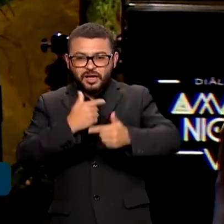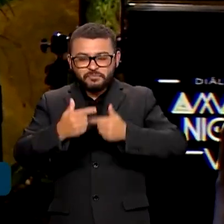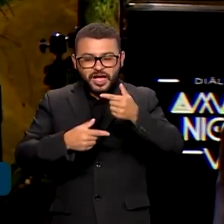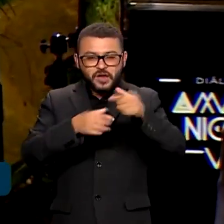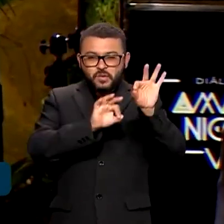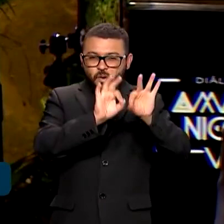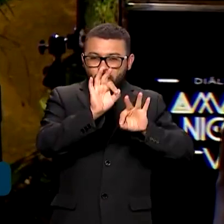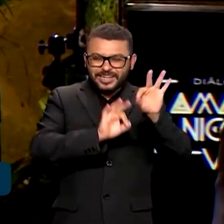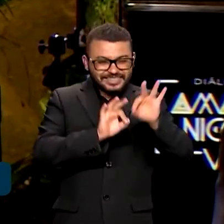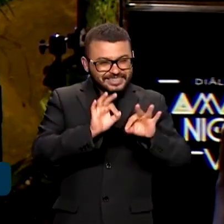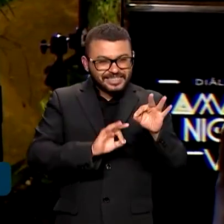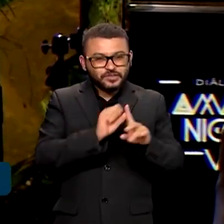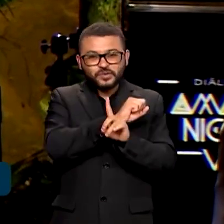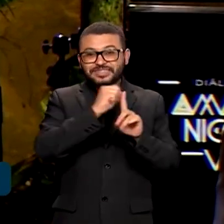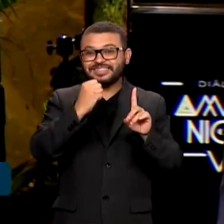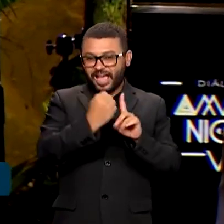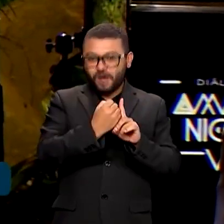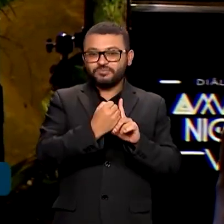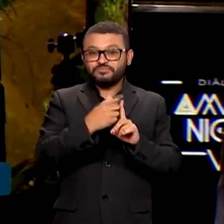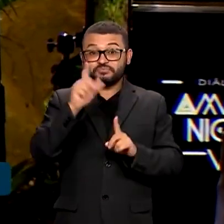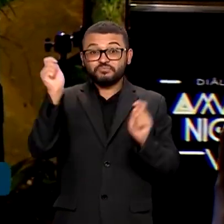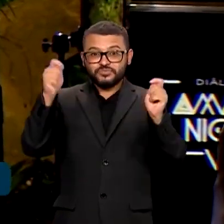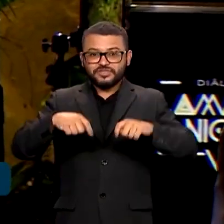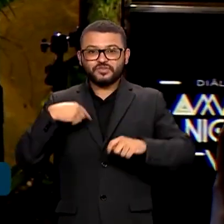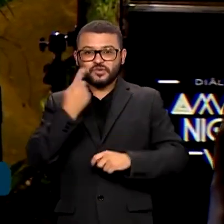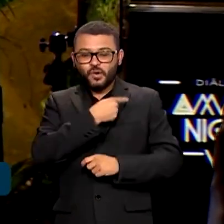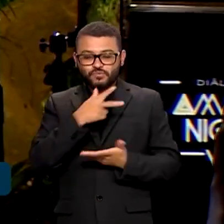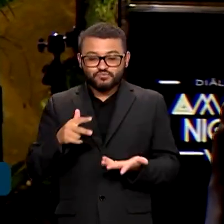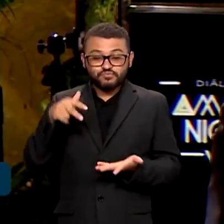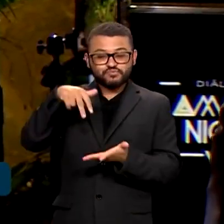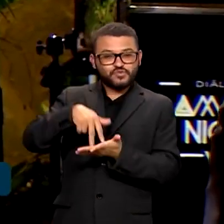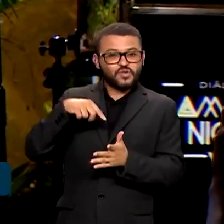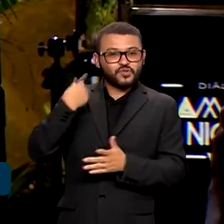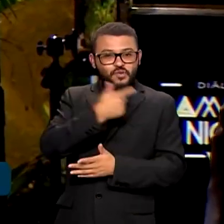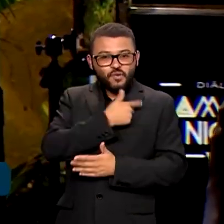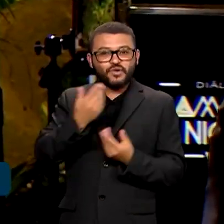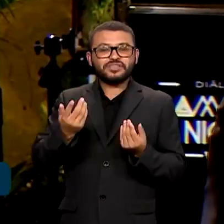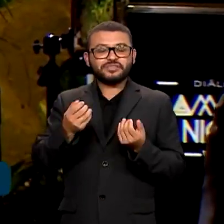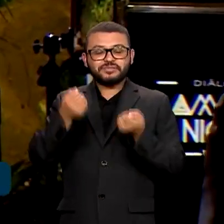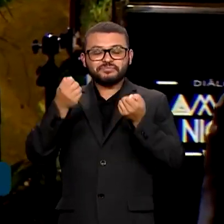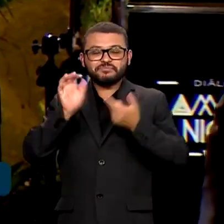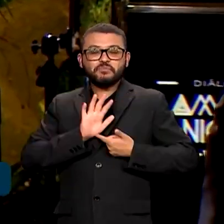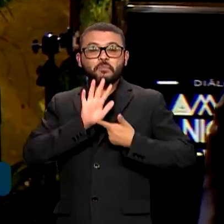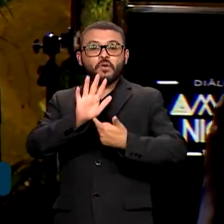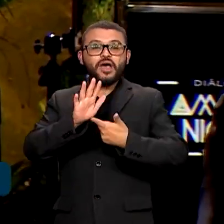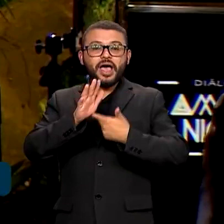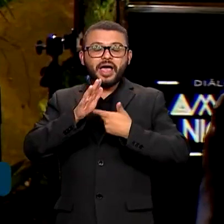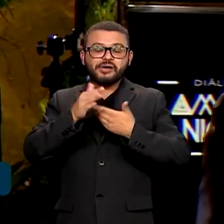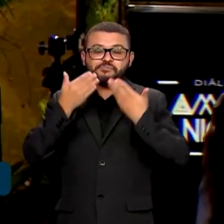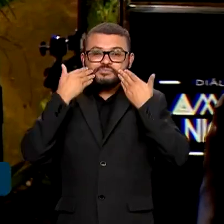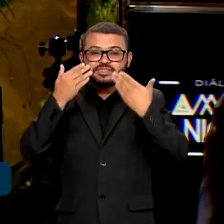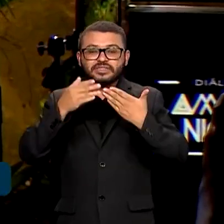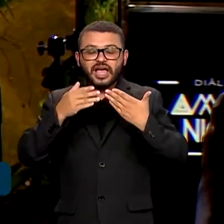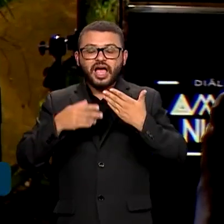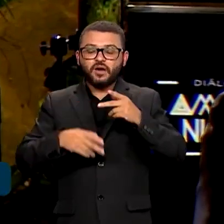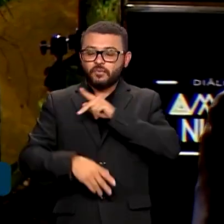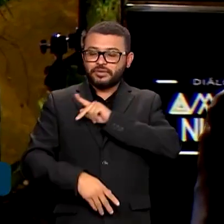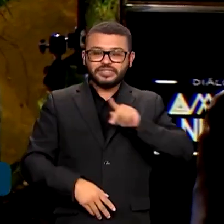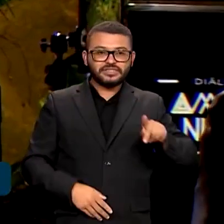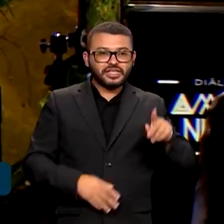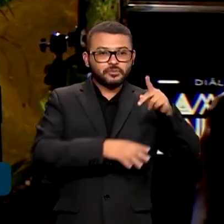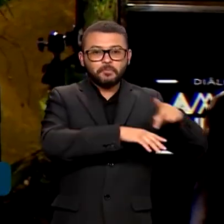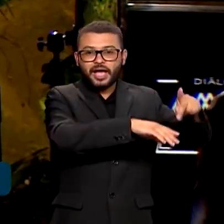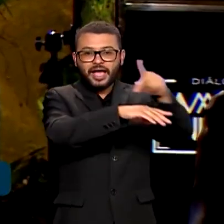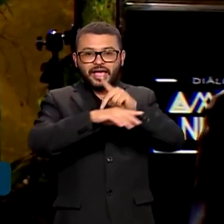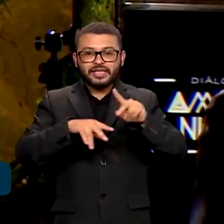arquitetura social que faz com que estejamos aqui para apresentar aos presidentes de nossos